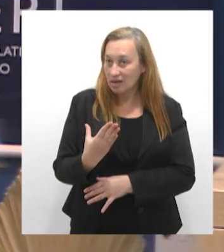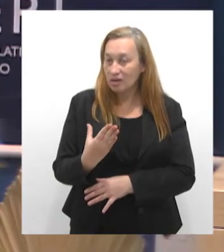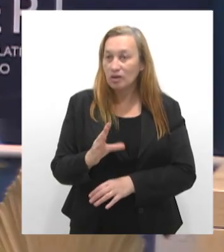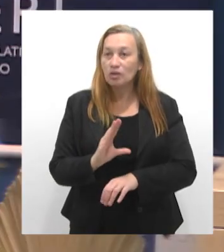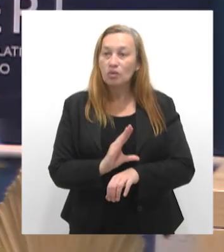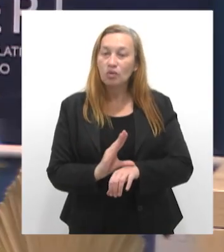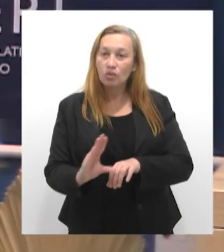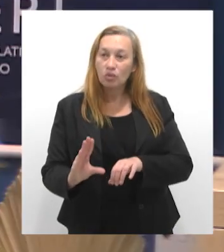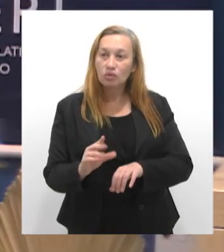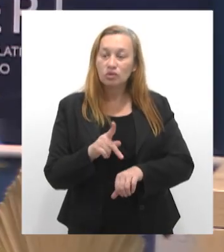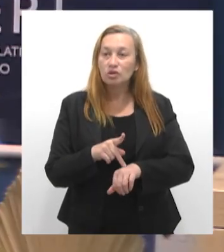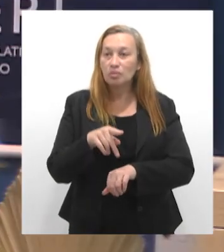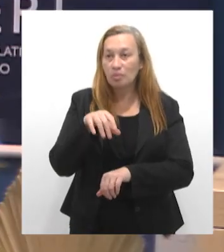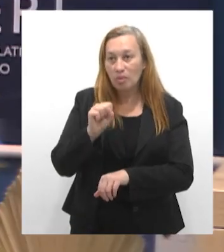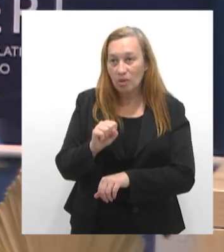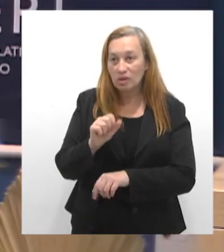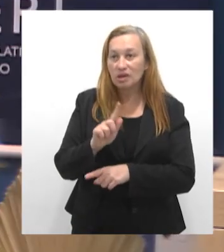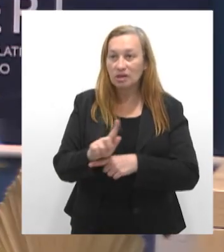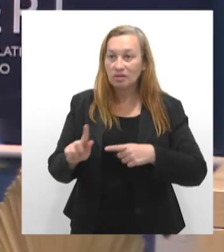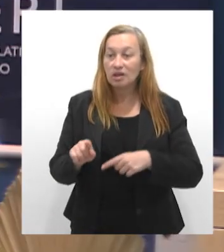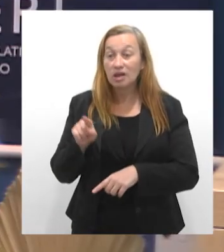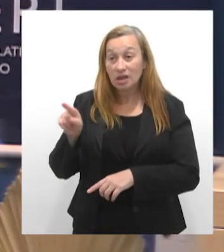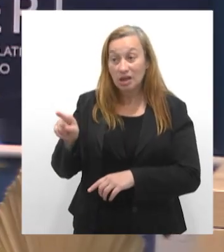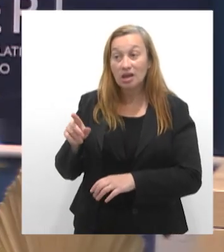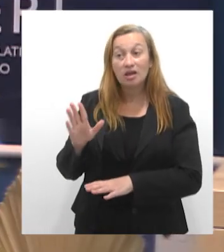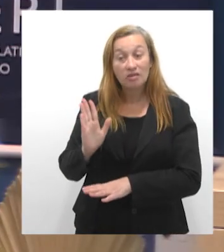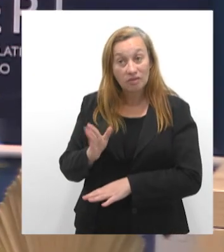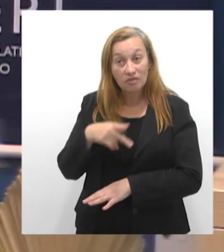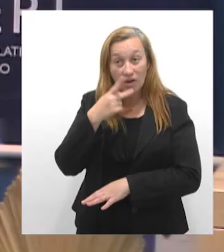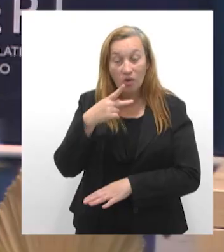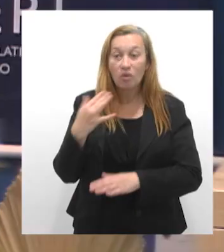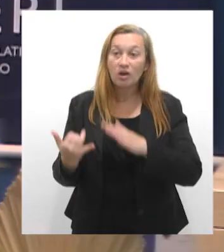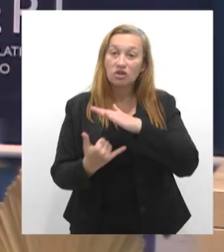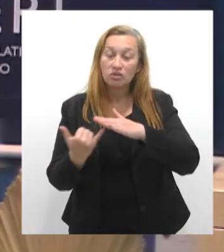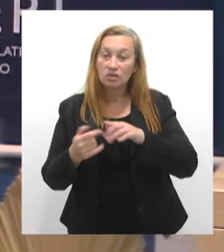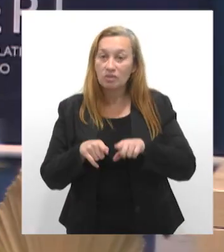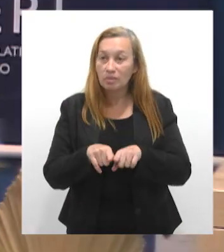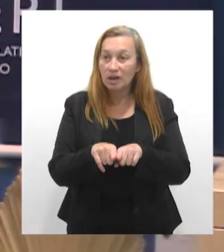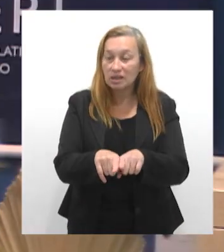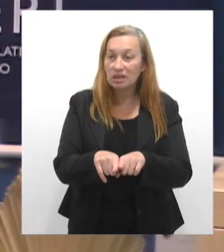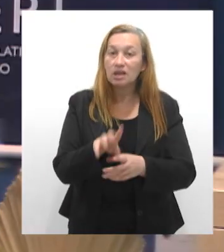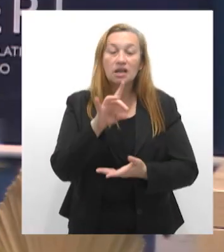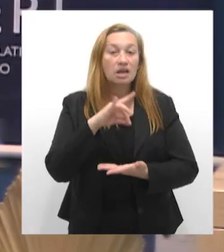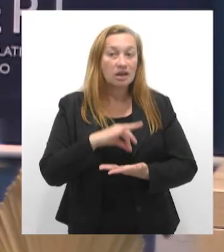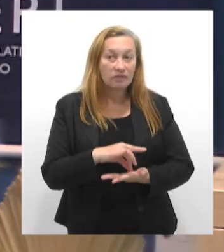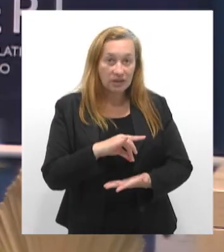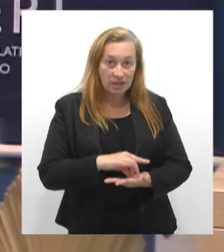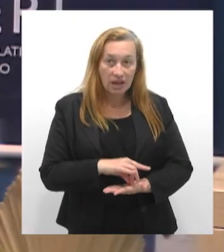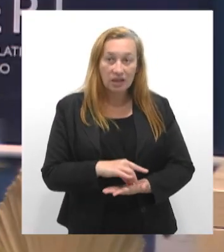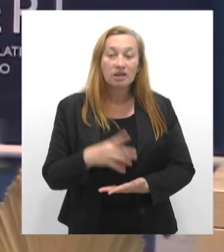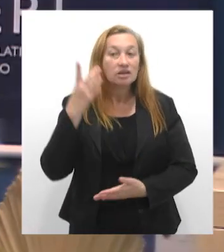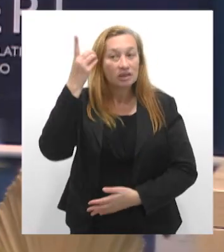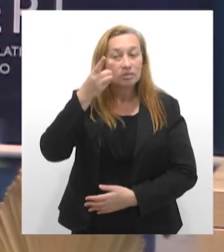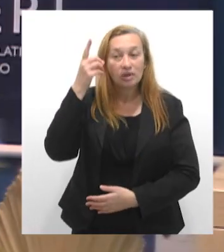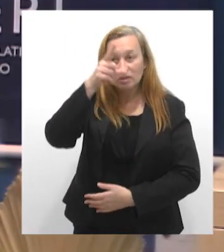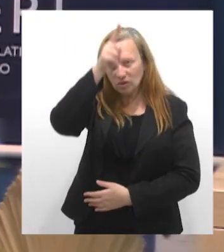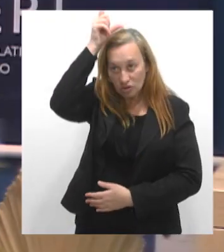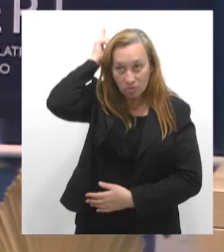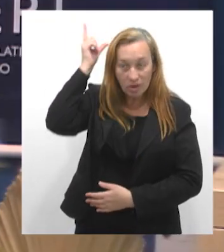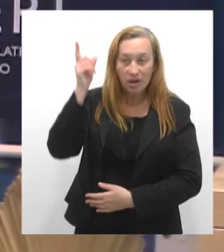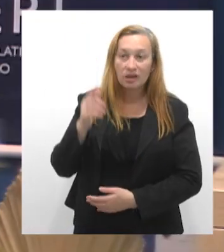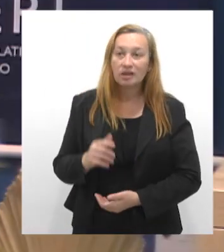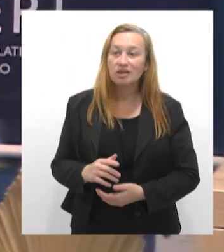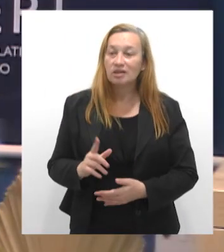de pós-graduação, em que ele próprio citou as instituições que foram parceiras. E a verdade, o deputado Luiz Paulo, sem querer encher